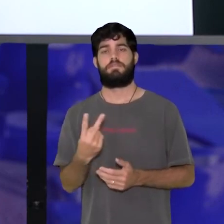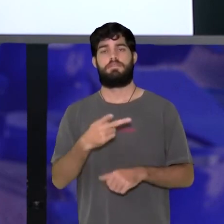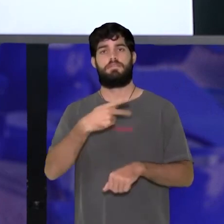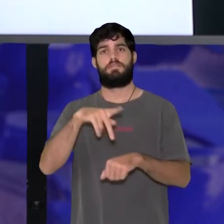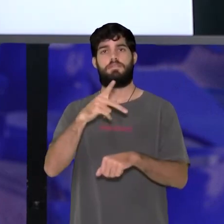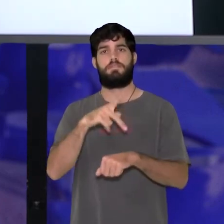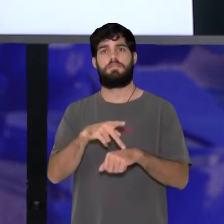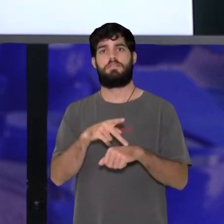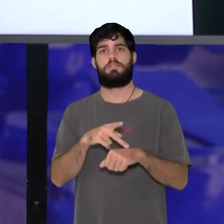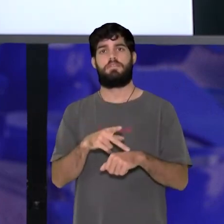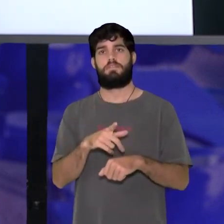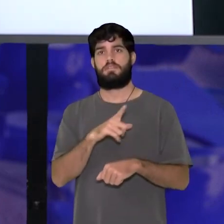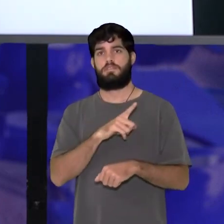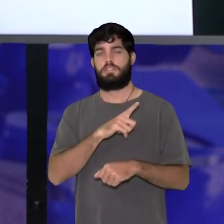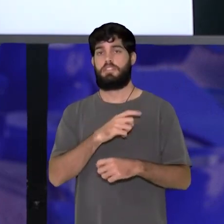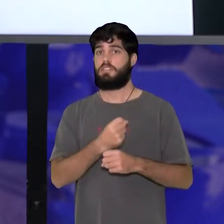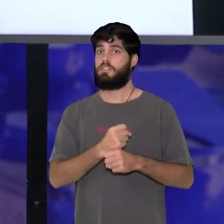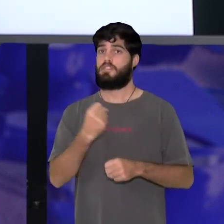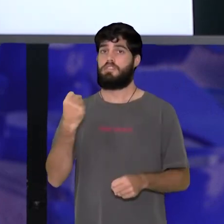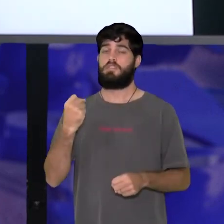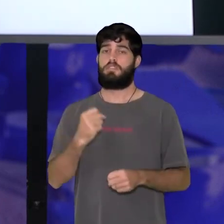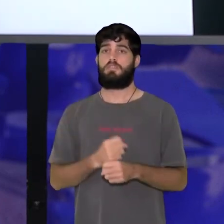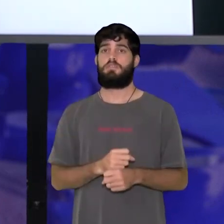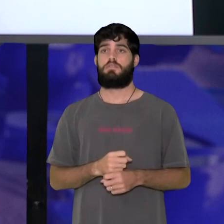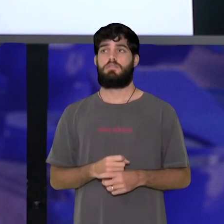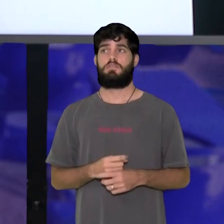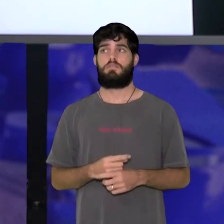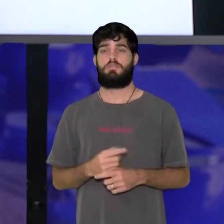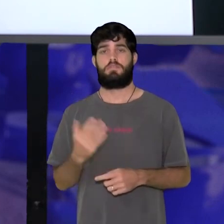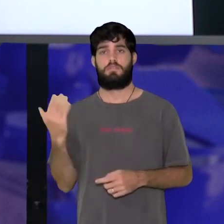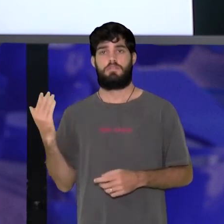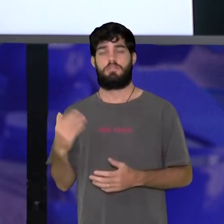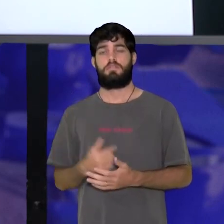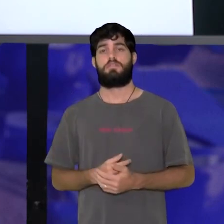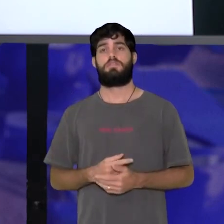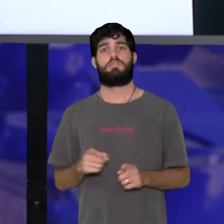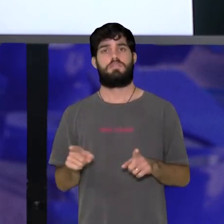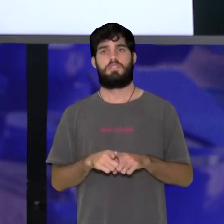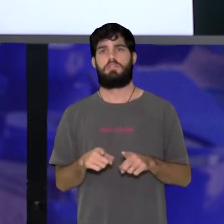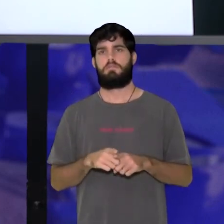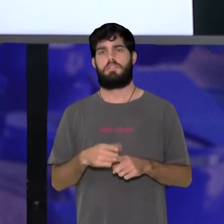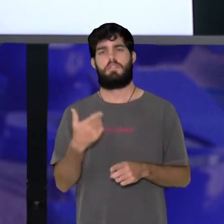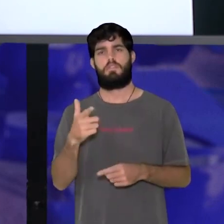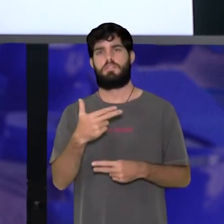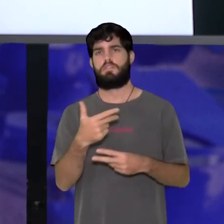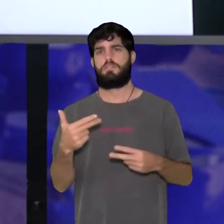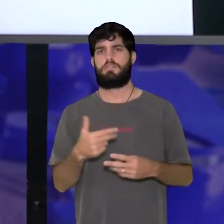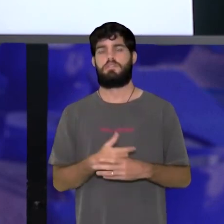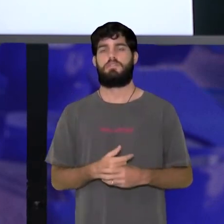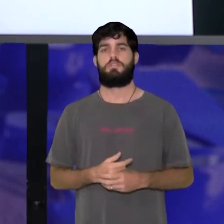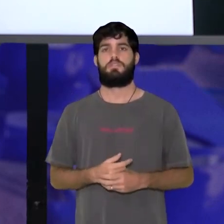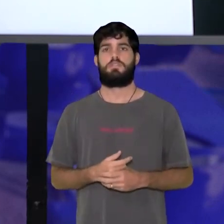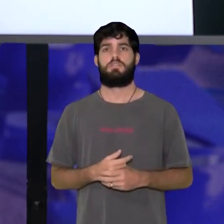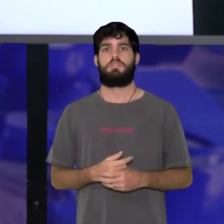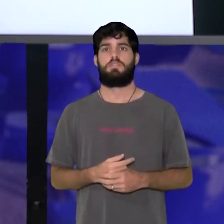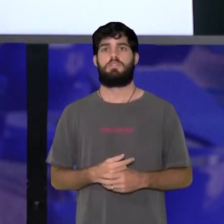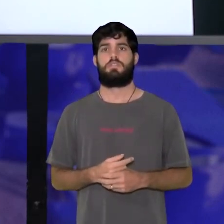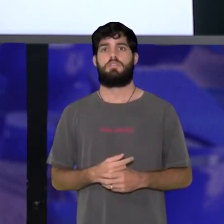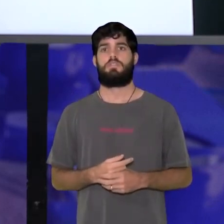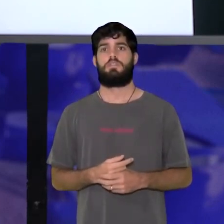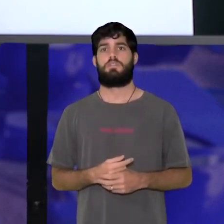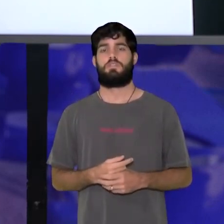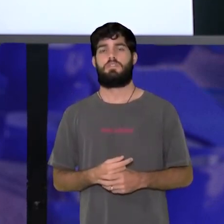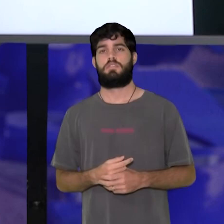têm arsenais extremamente grandes, mas o Gorbachev também fez outras mudanças, que a gente chama de glasnost